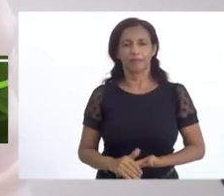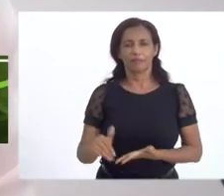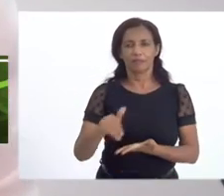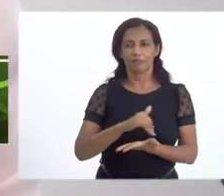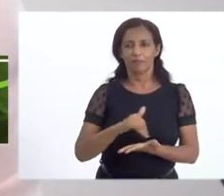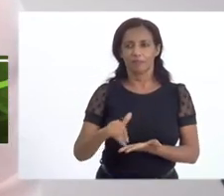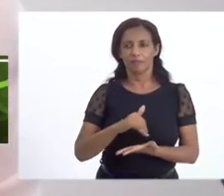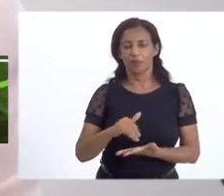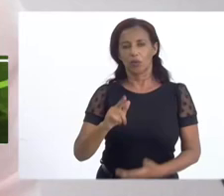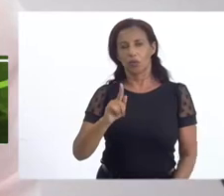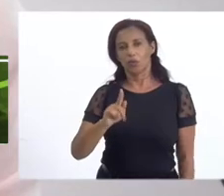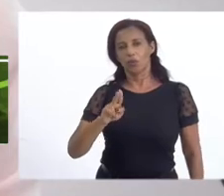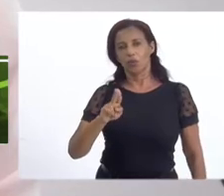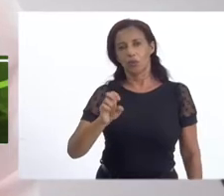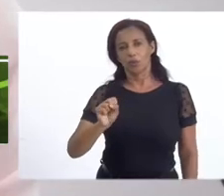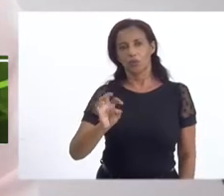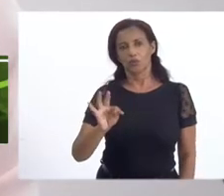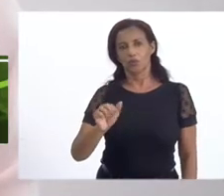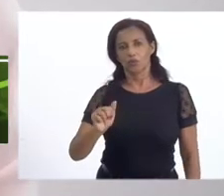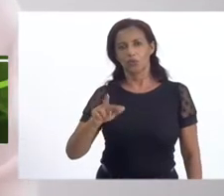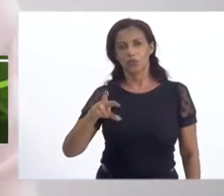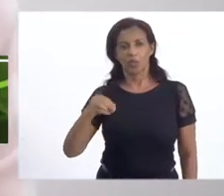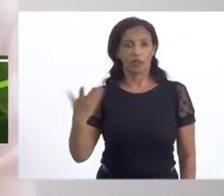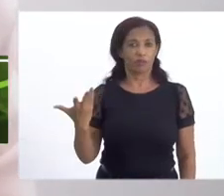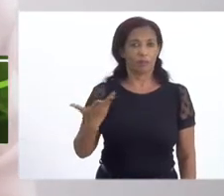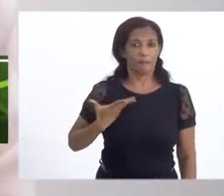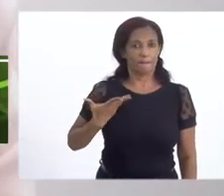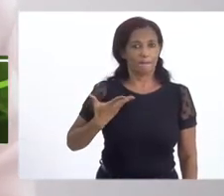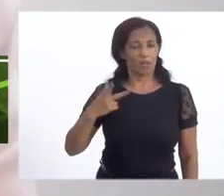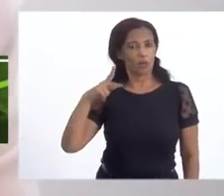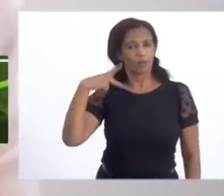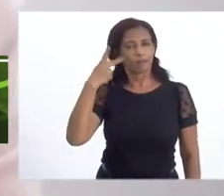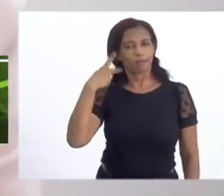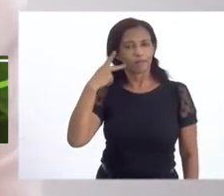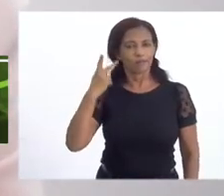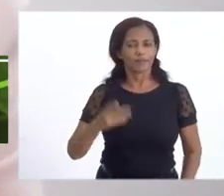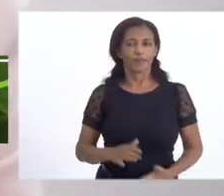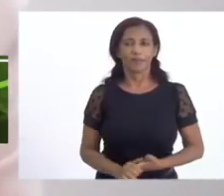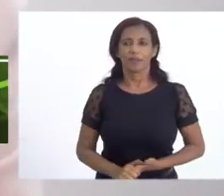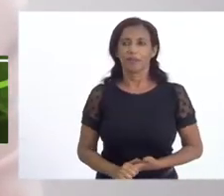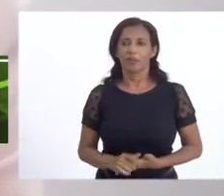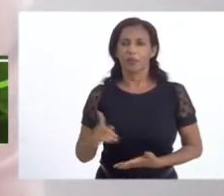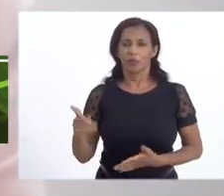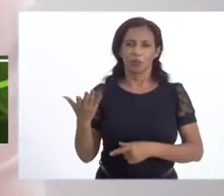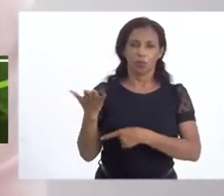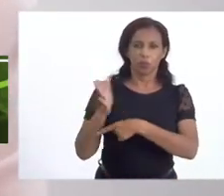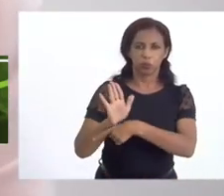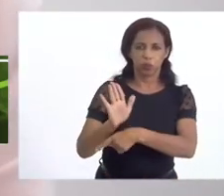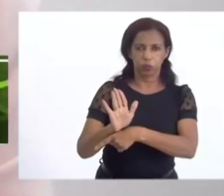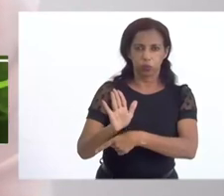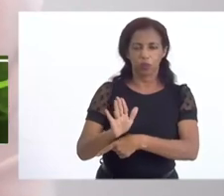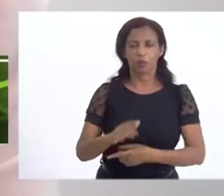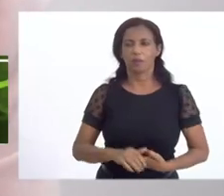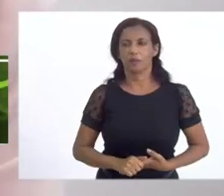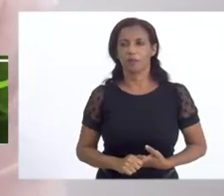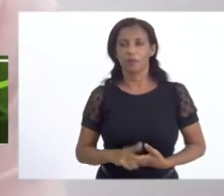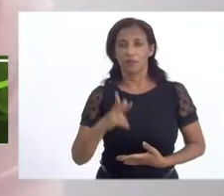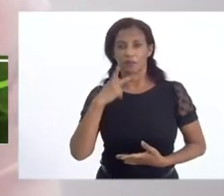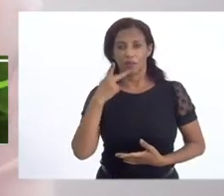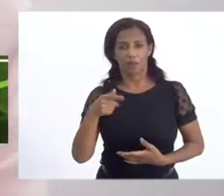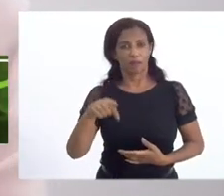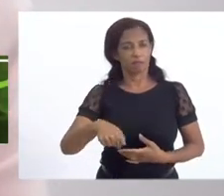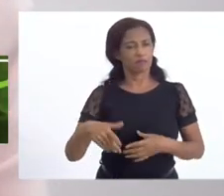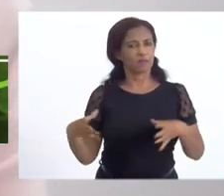secretário Gustavo Tutuca, nosso colega parlamentar, né, com as suas contribuições. Né, dizer que